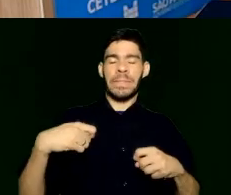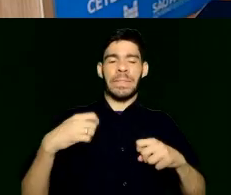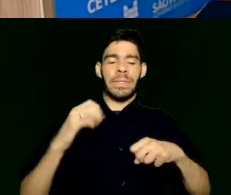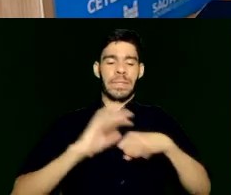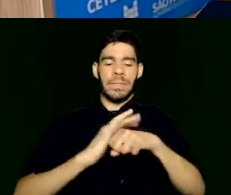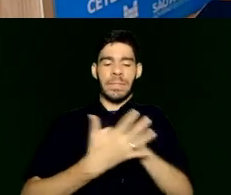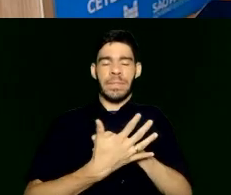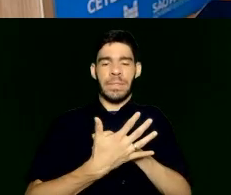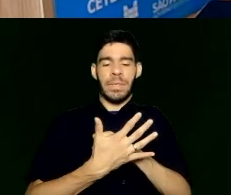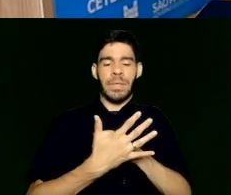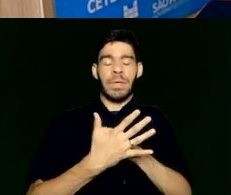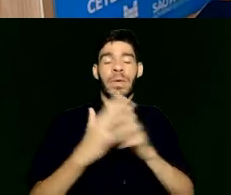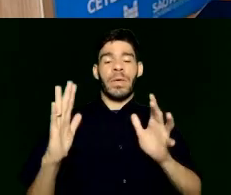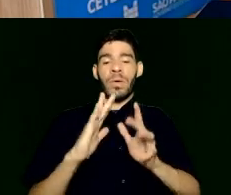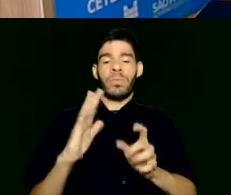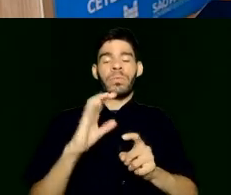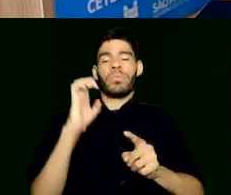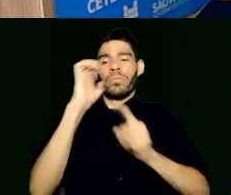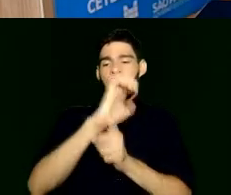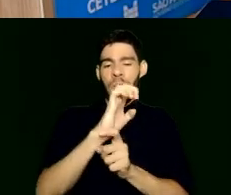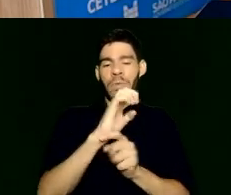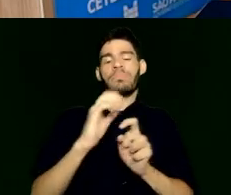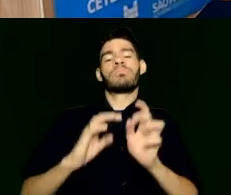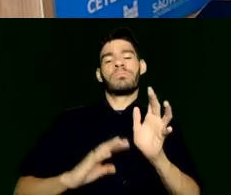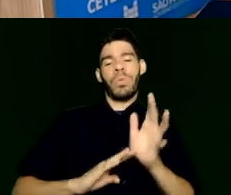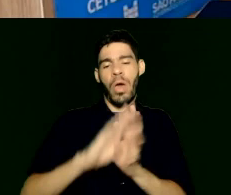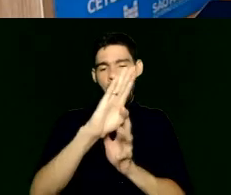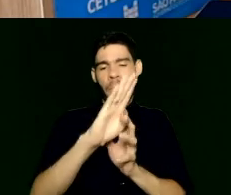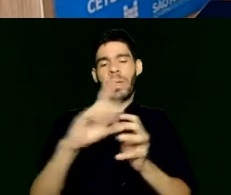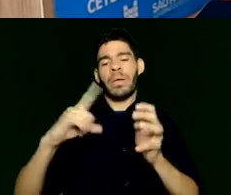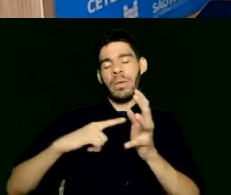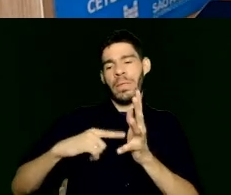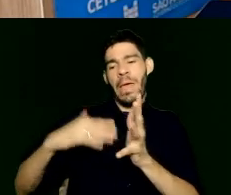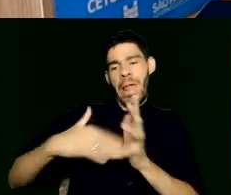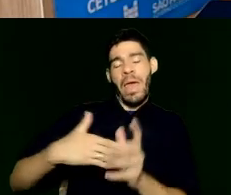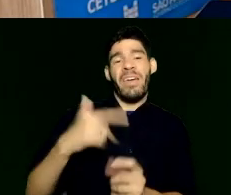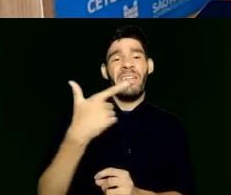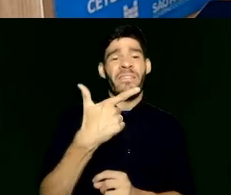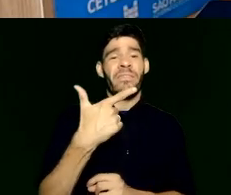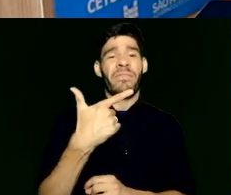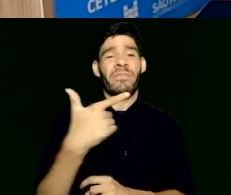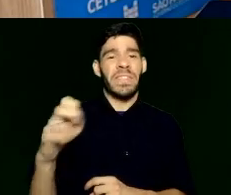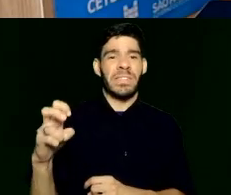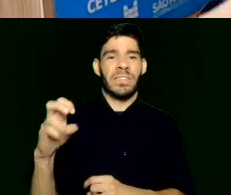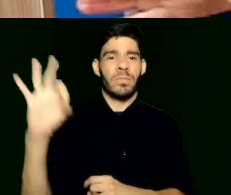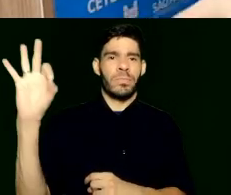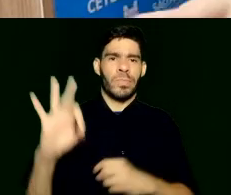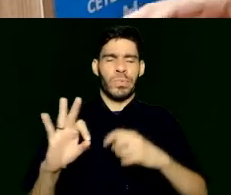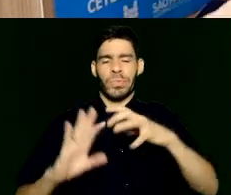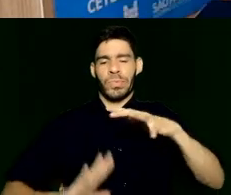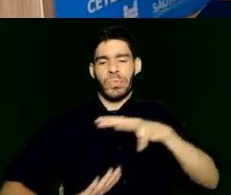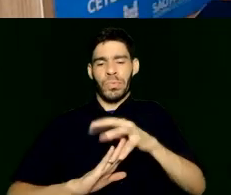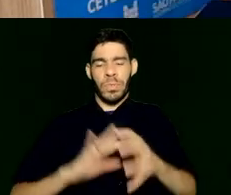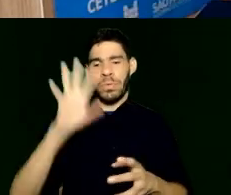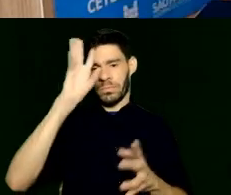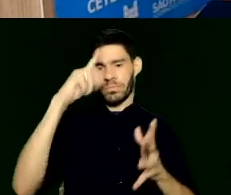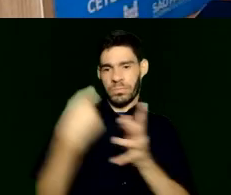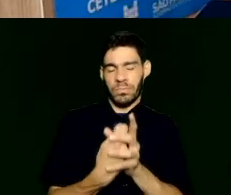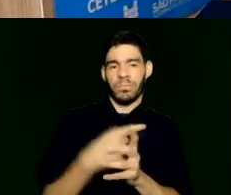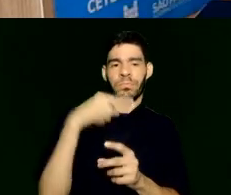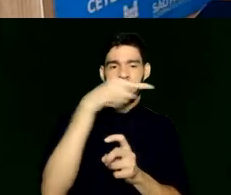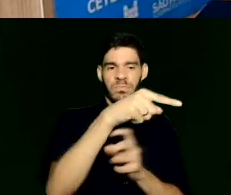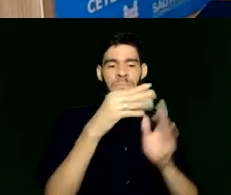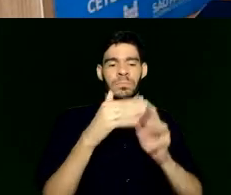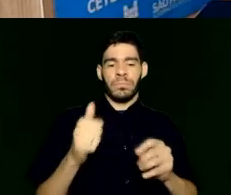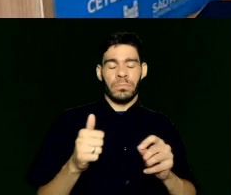Enquanto perdurasse a calamidade pública no estado, um aumento de capacidade limitado a 25% daquilo que foi